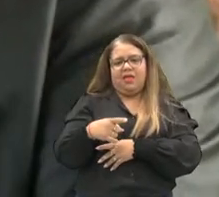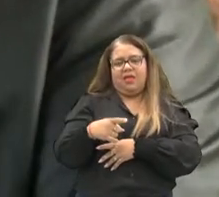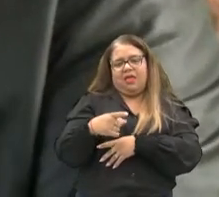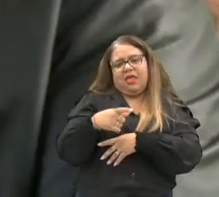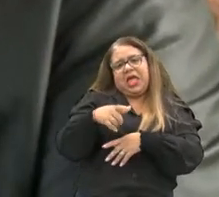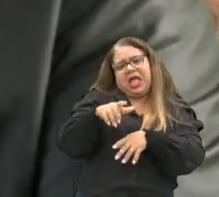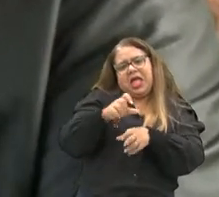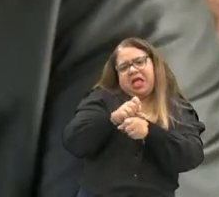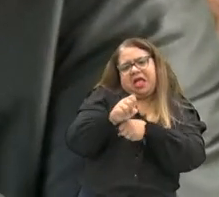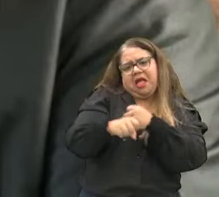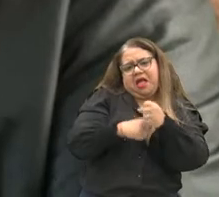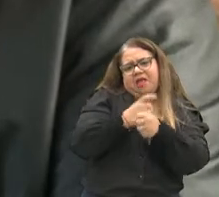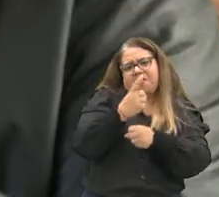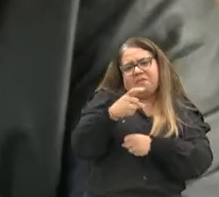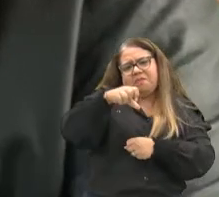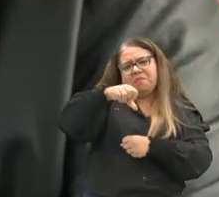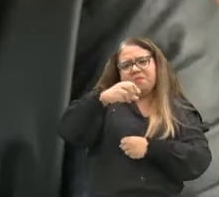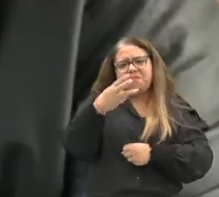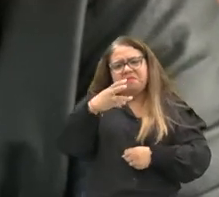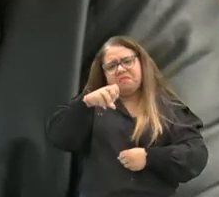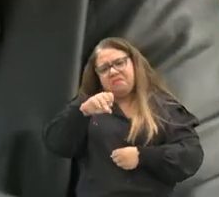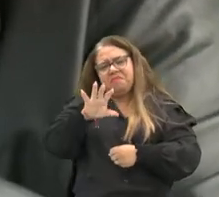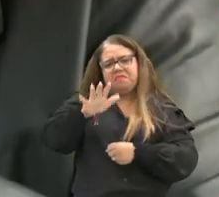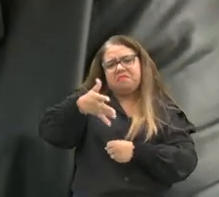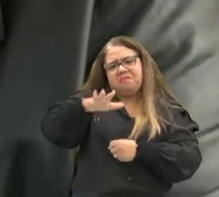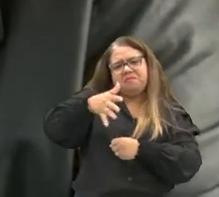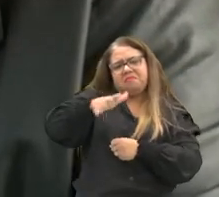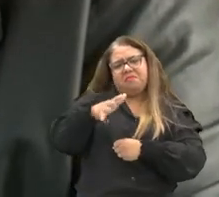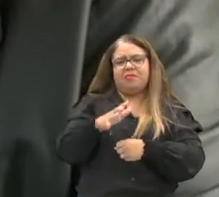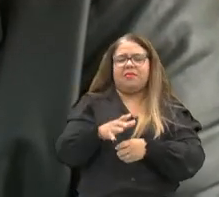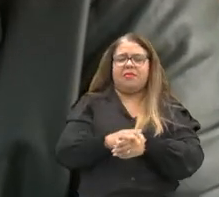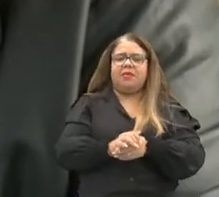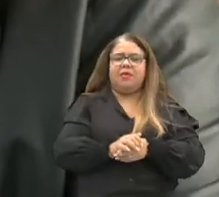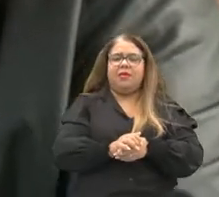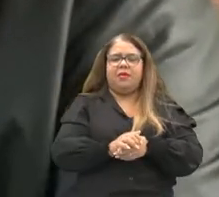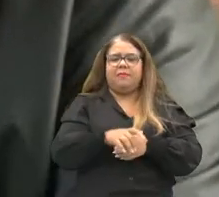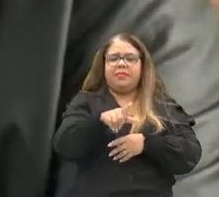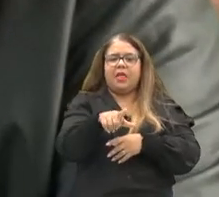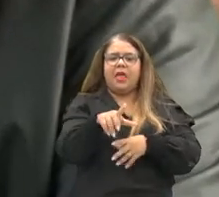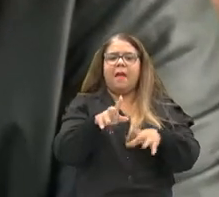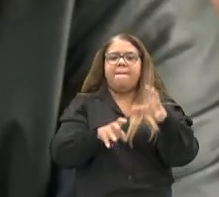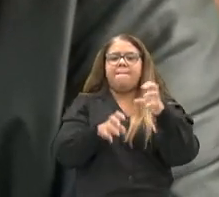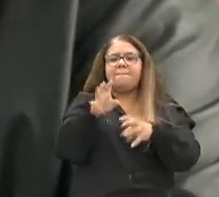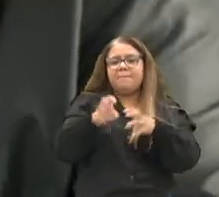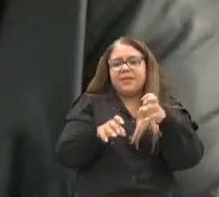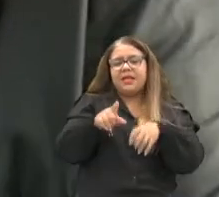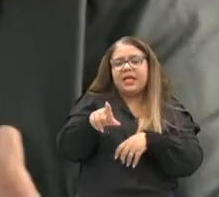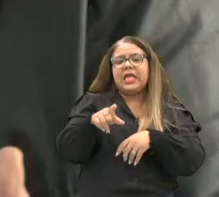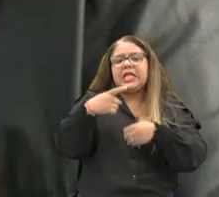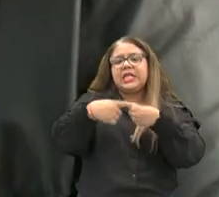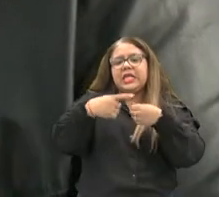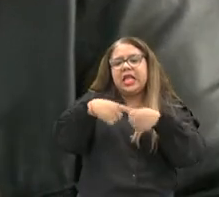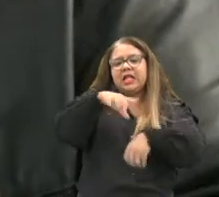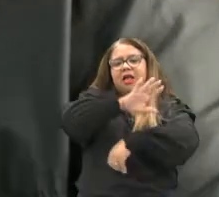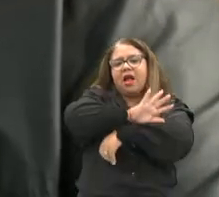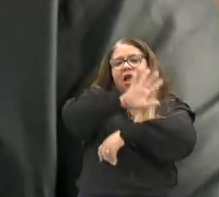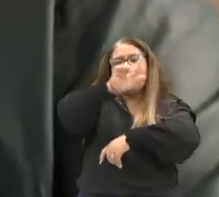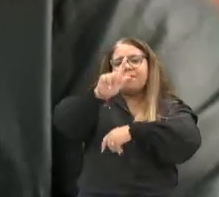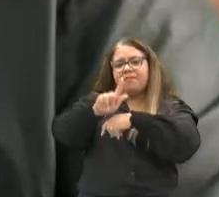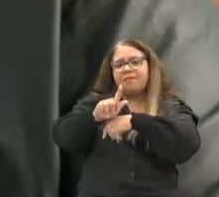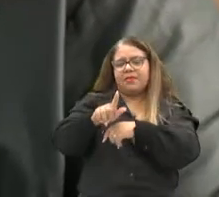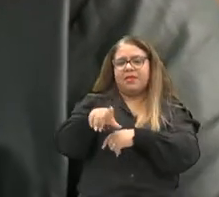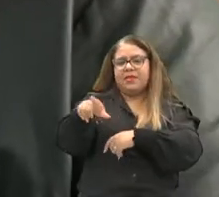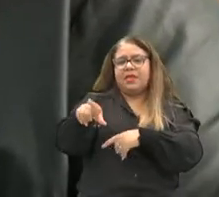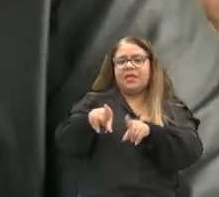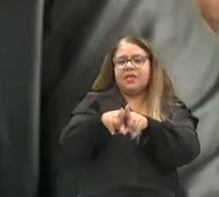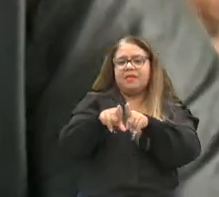de 30, 40, 20. A briga era Campo Grande e Cuiabá. Só que Cuiabá era uma cidade provinciana, não